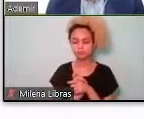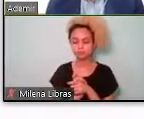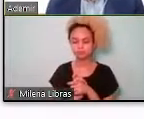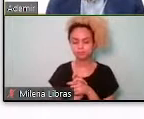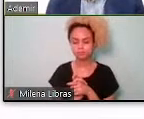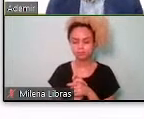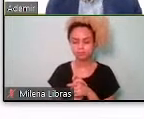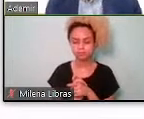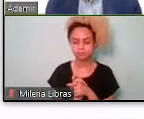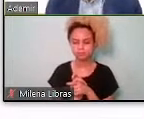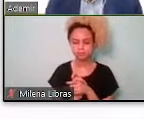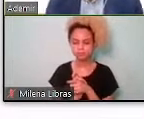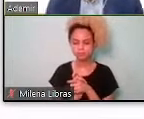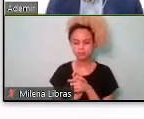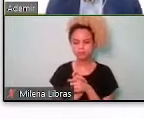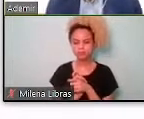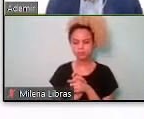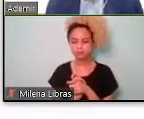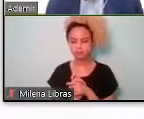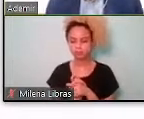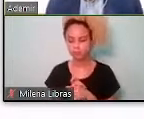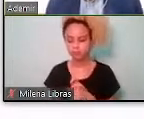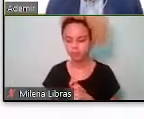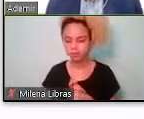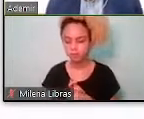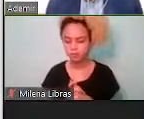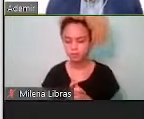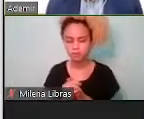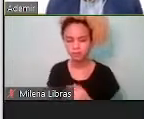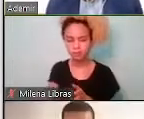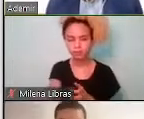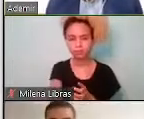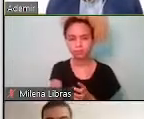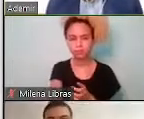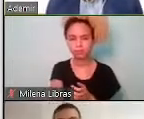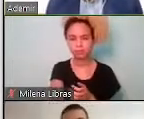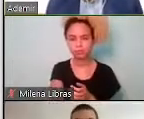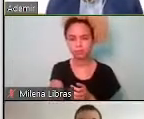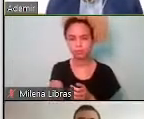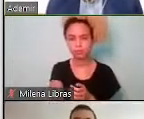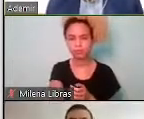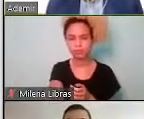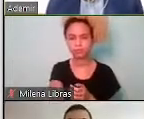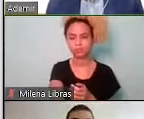Aqui eu trago uma comparação, né, da importância da manutenção